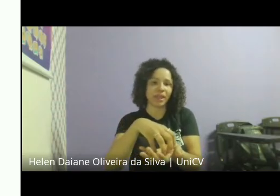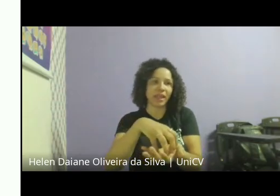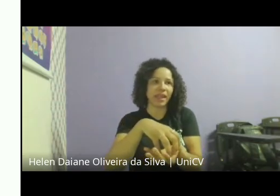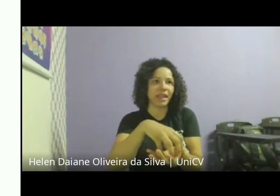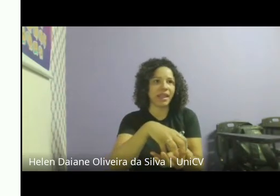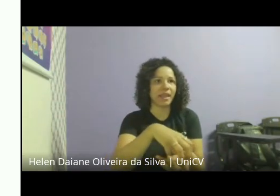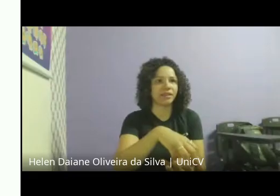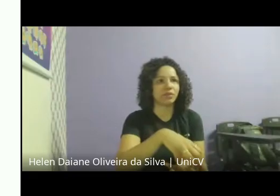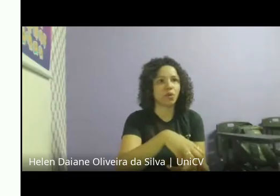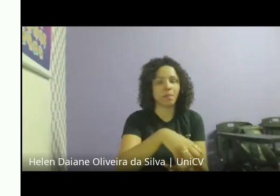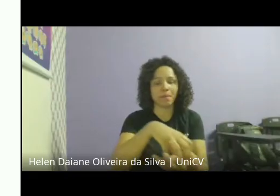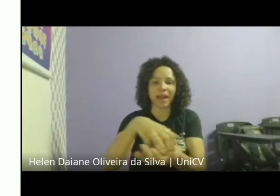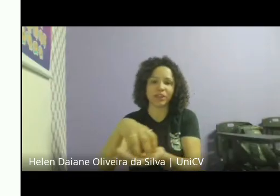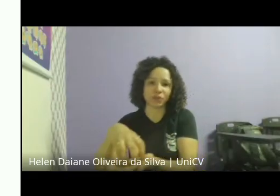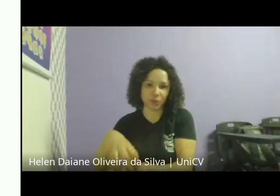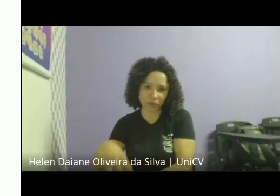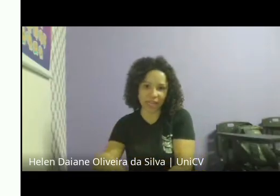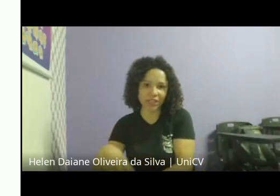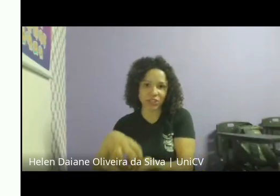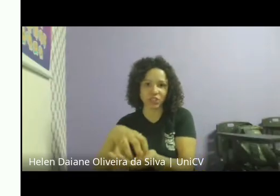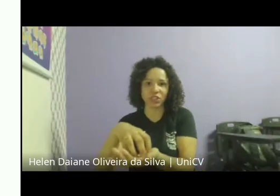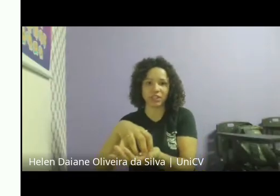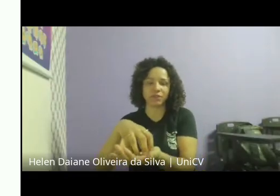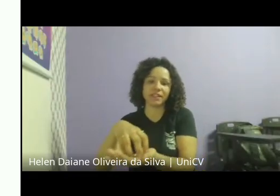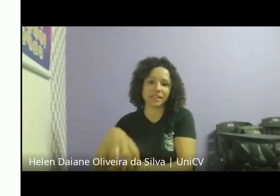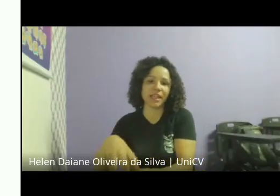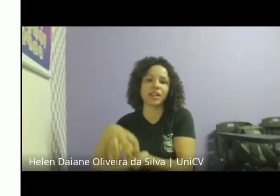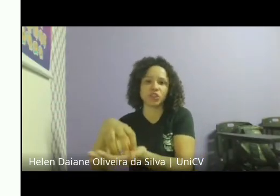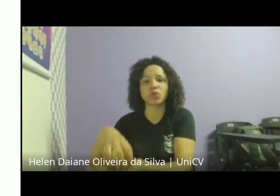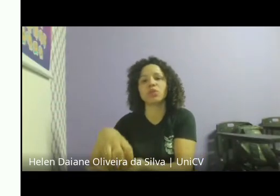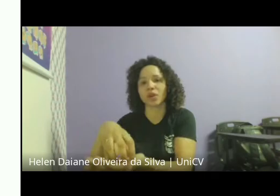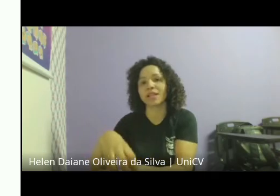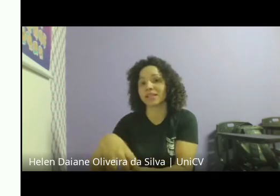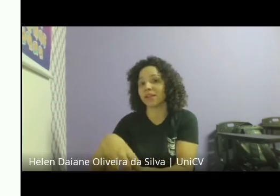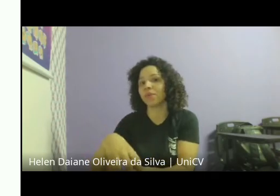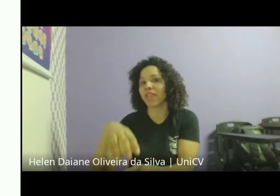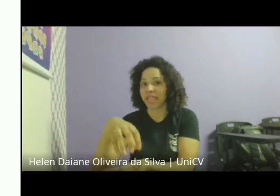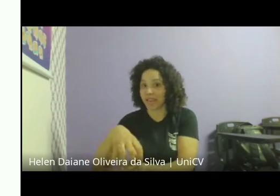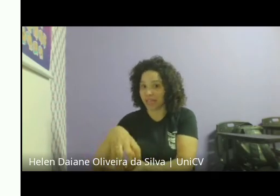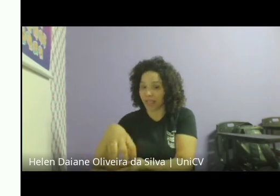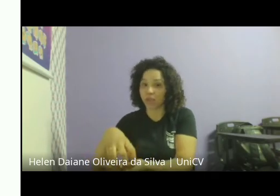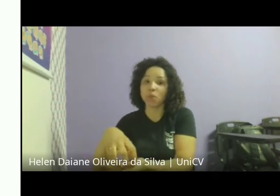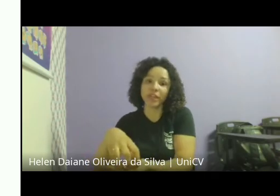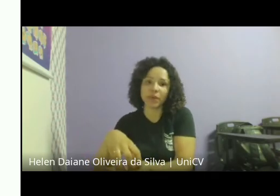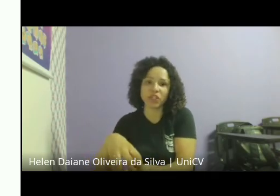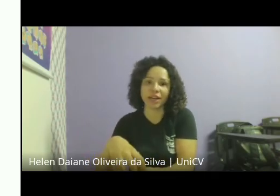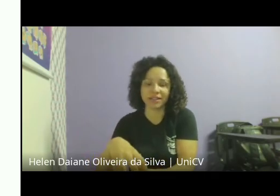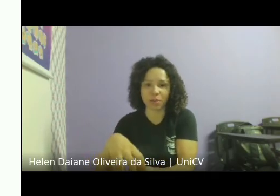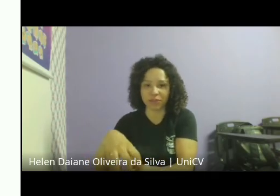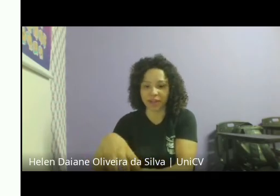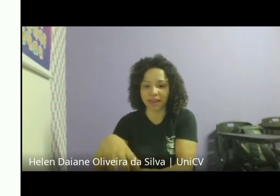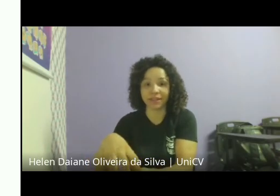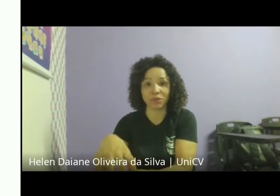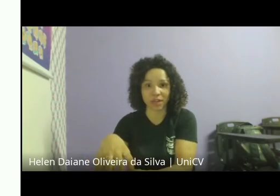social com mais dificuldade de financeira, de estudo e escolarização, ele tem um linguajar,